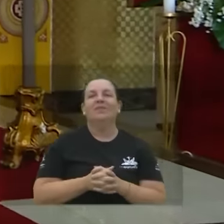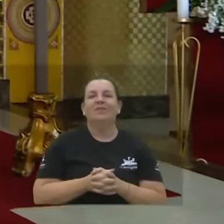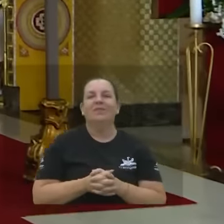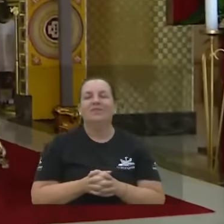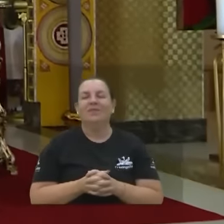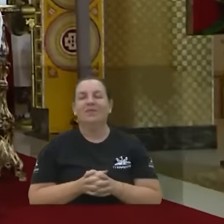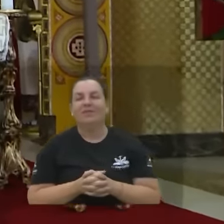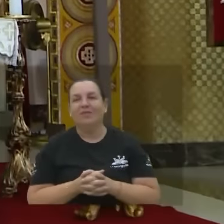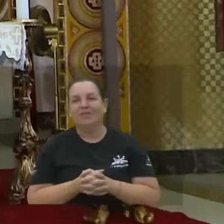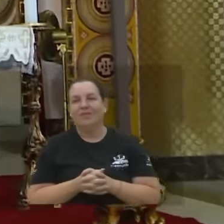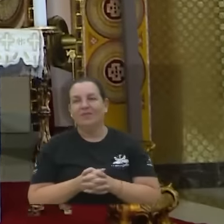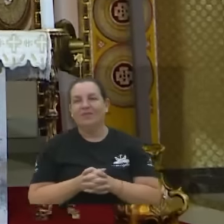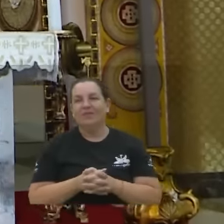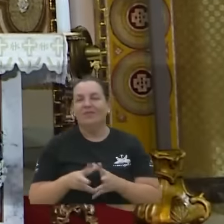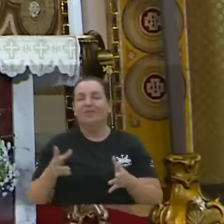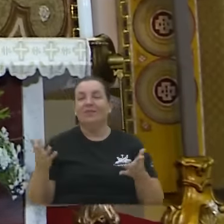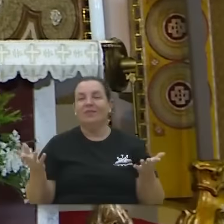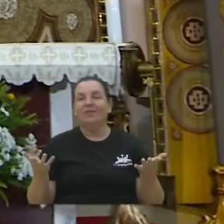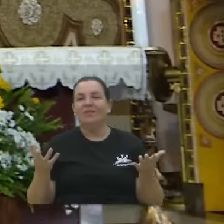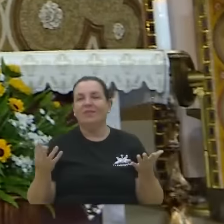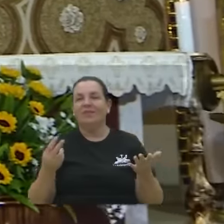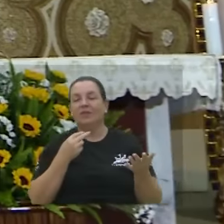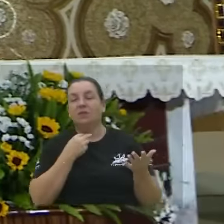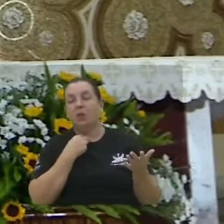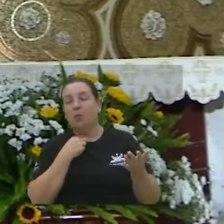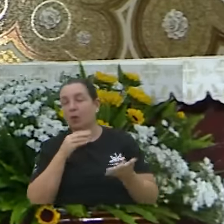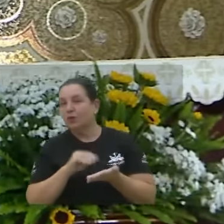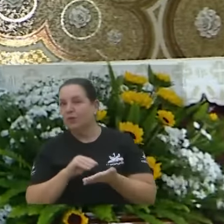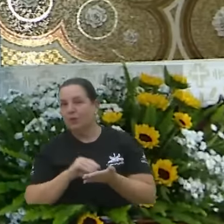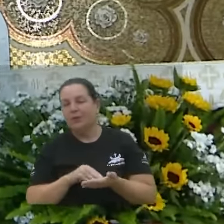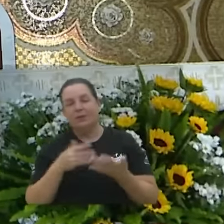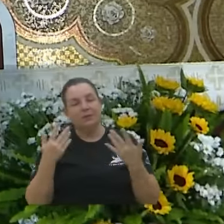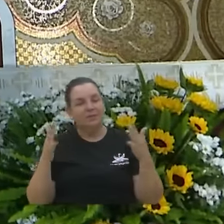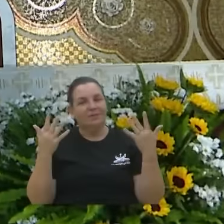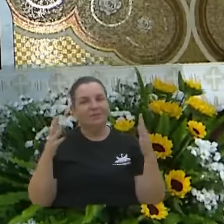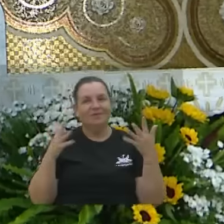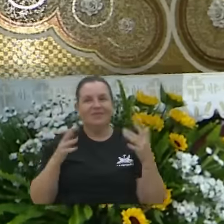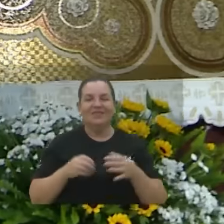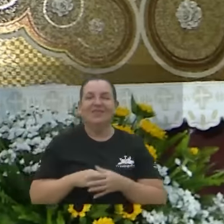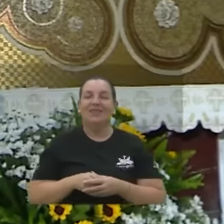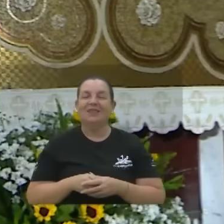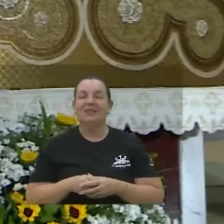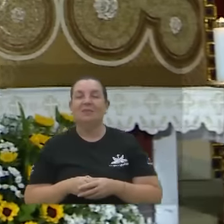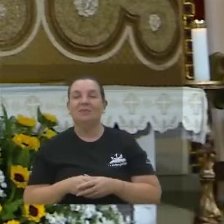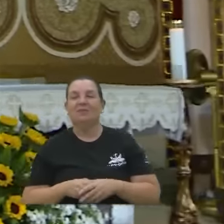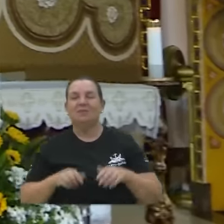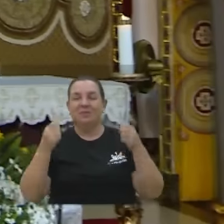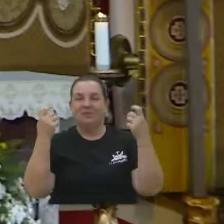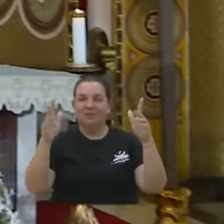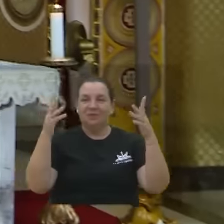Amém. Obrigada, e o que não Pai. Pode faltar é o nosso canto de parabéns. Vamos lá, ministério. Obrigado. Coração.